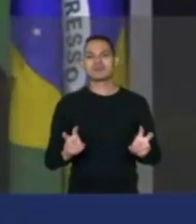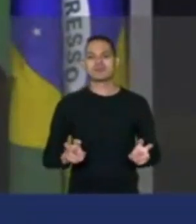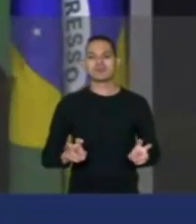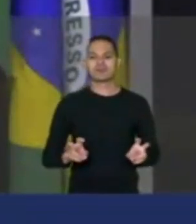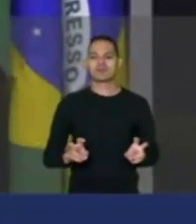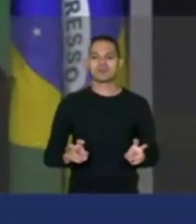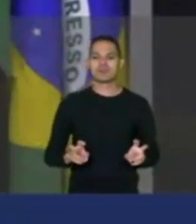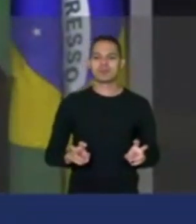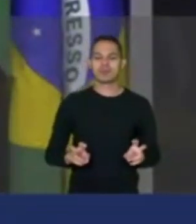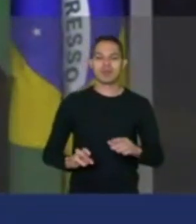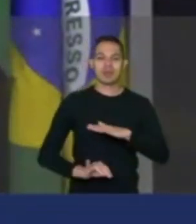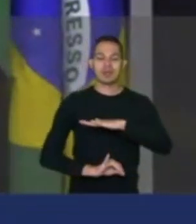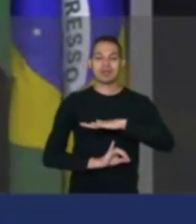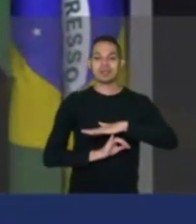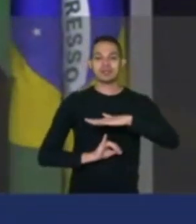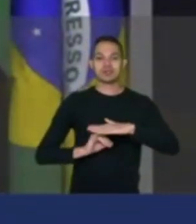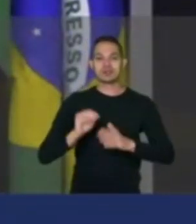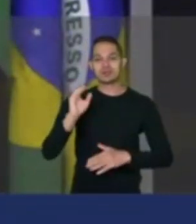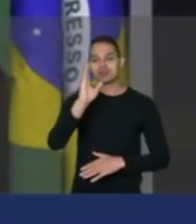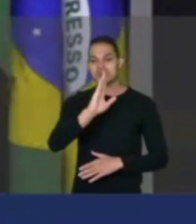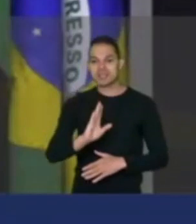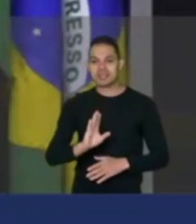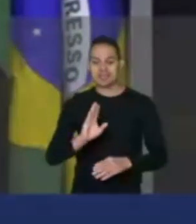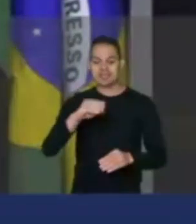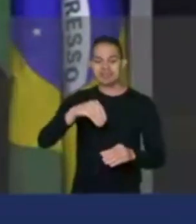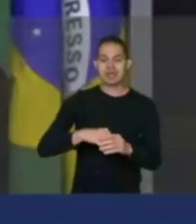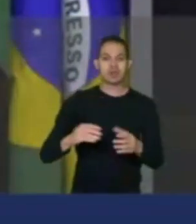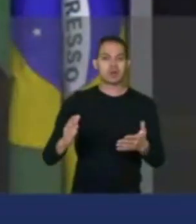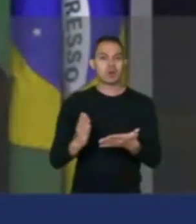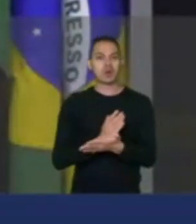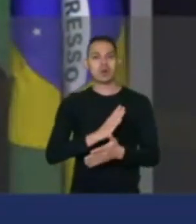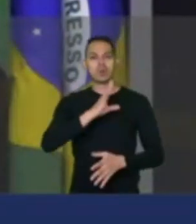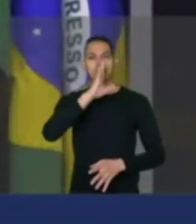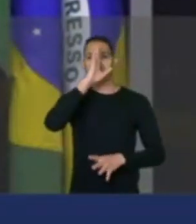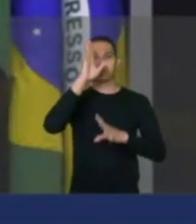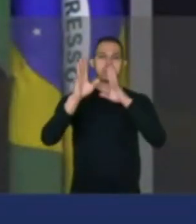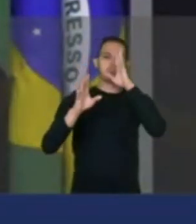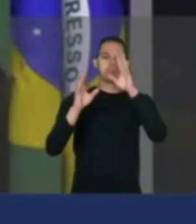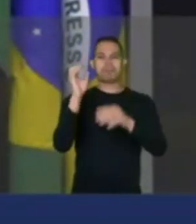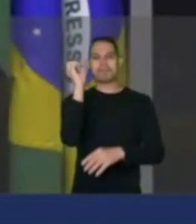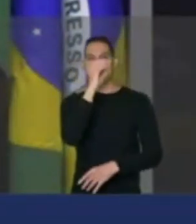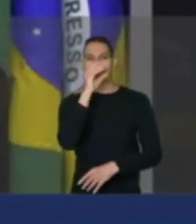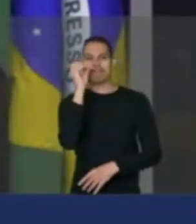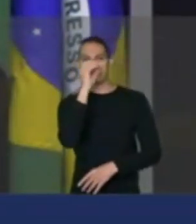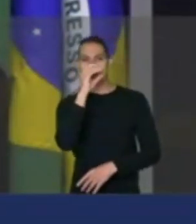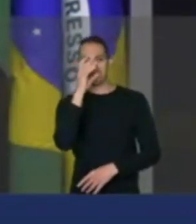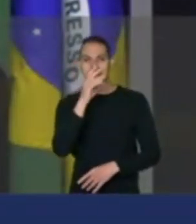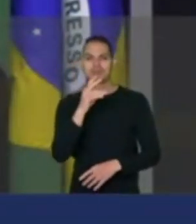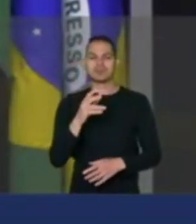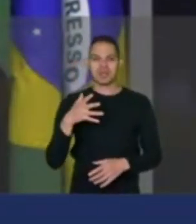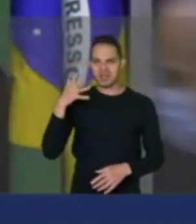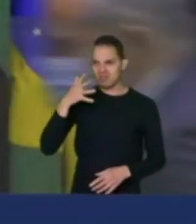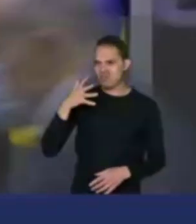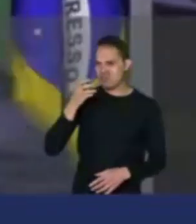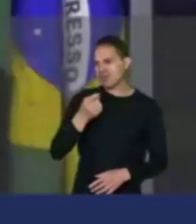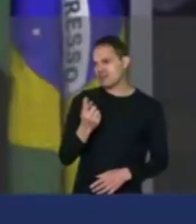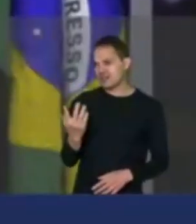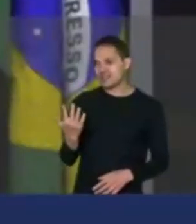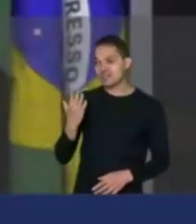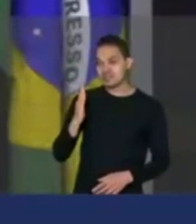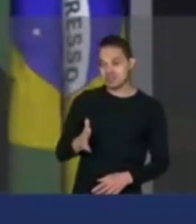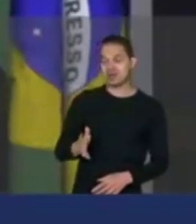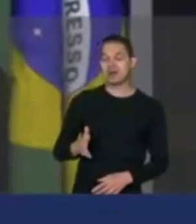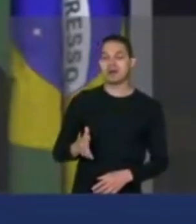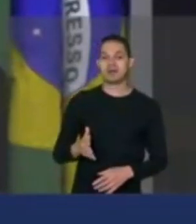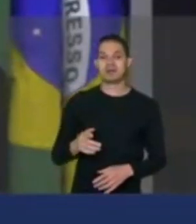algumas instituições brasileiras, e tem sido a tônica de muitos dos meus pronunciamentos, e nesse caso,